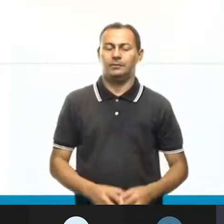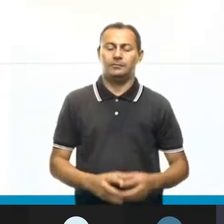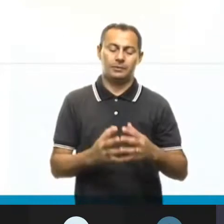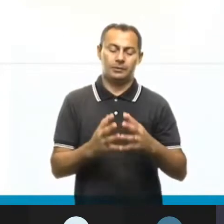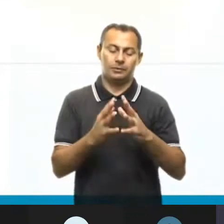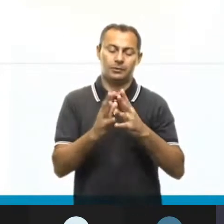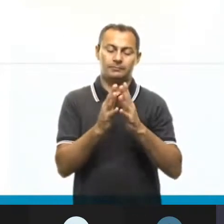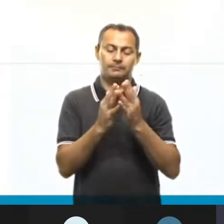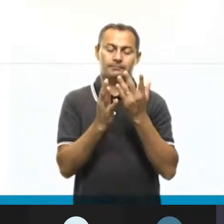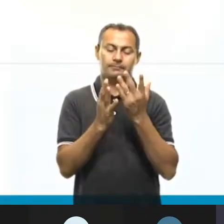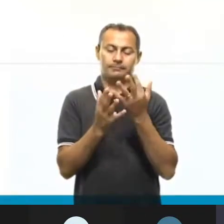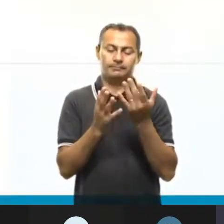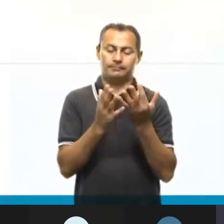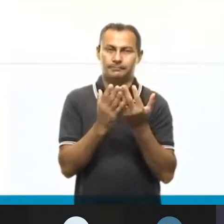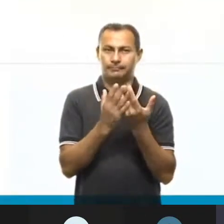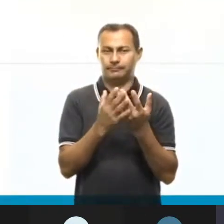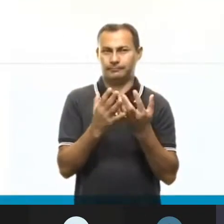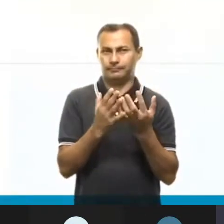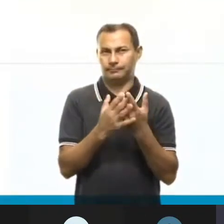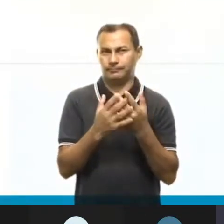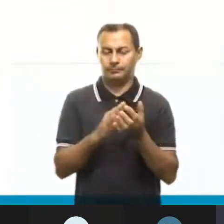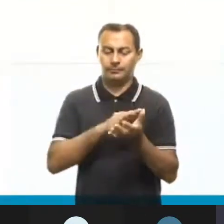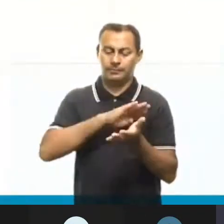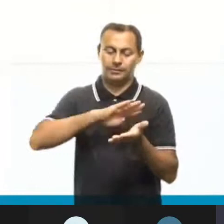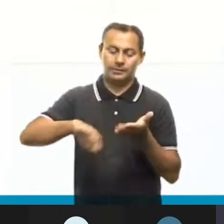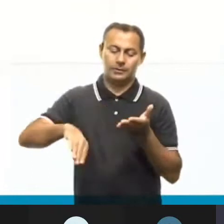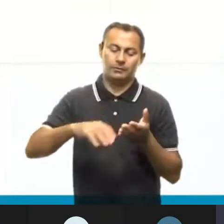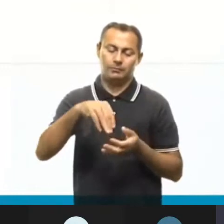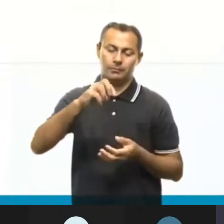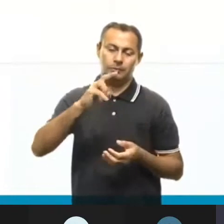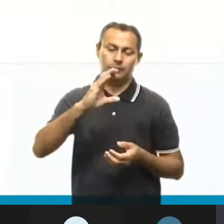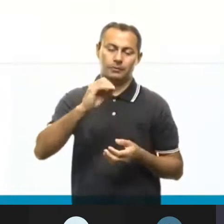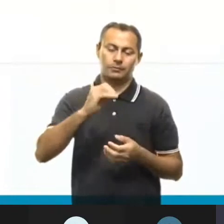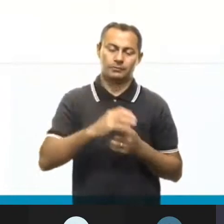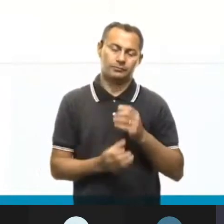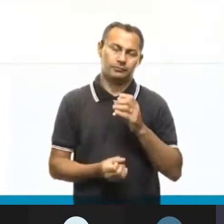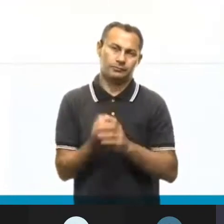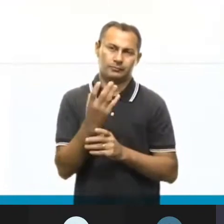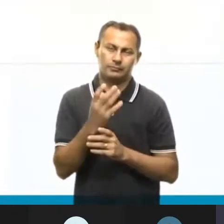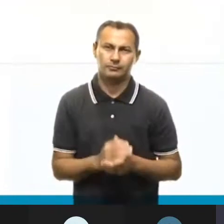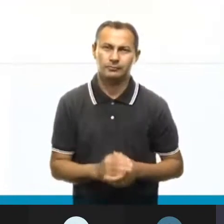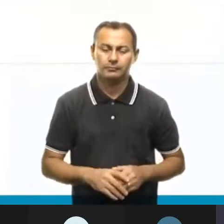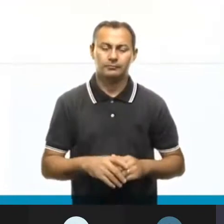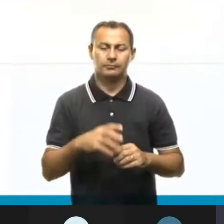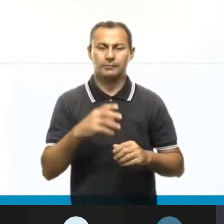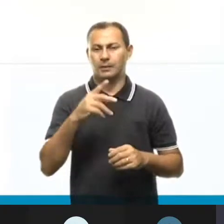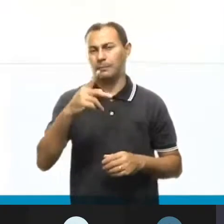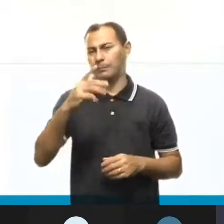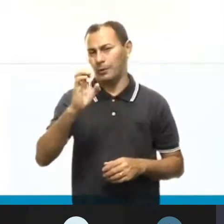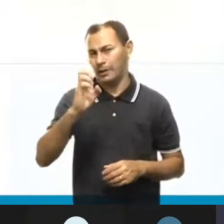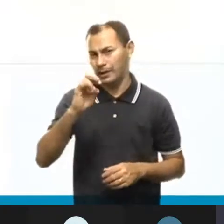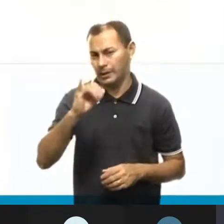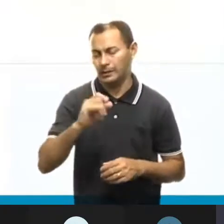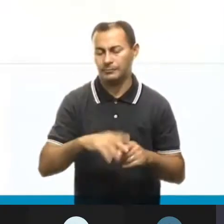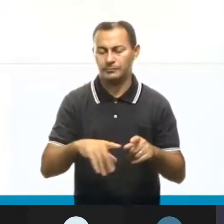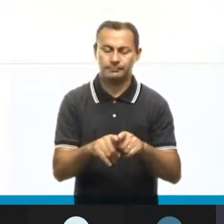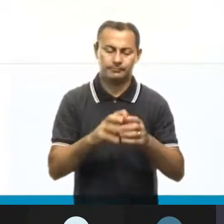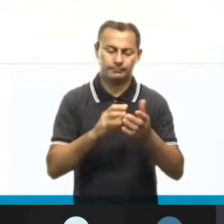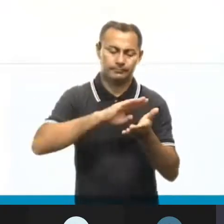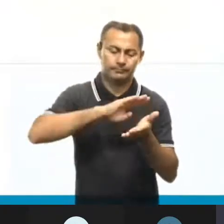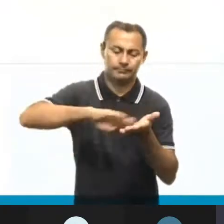batimento deles acaba removendo aí esse muco que aprisionou substâncias, né, como partículas de poeira,